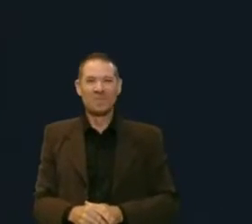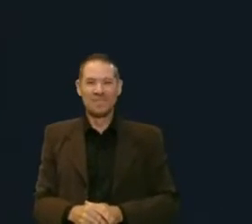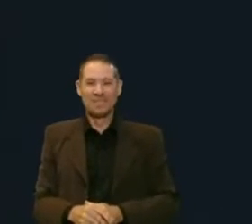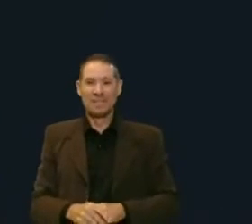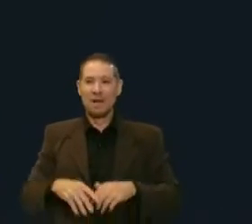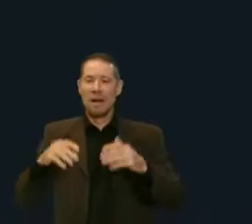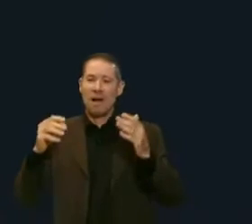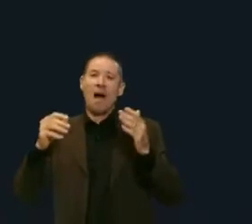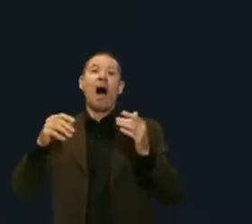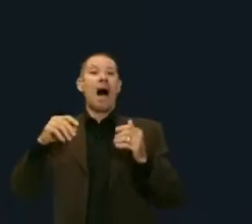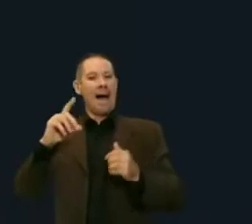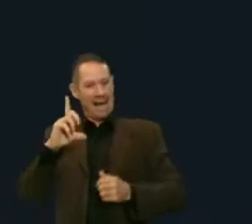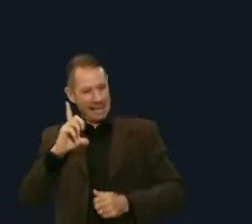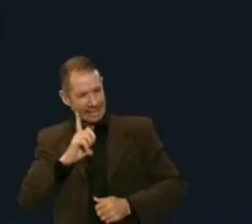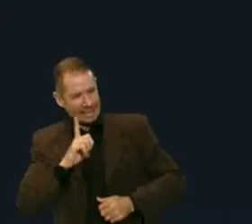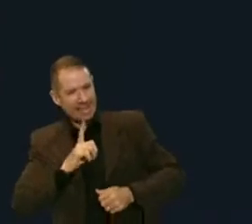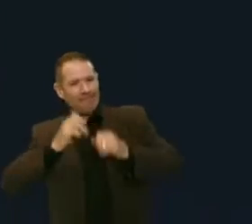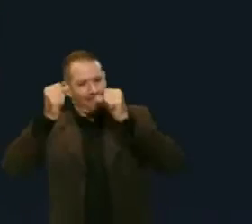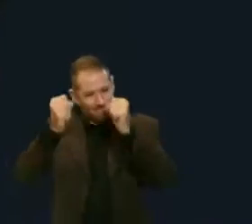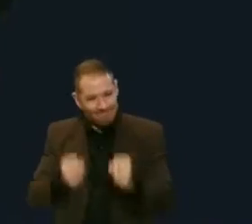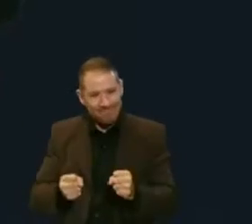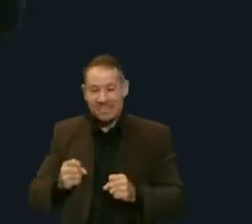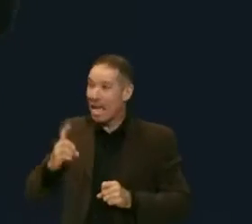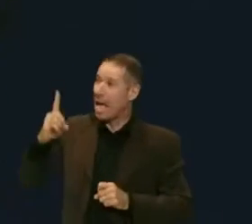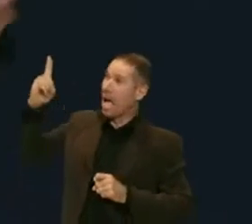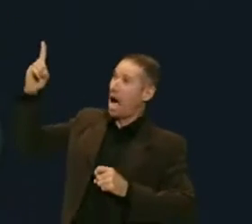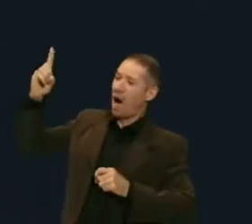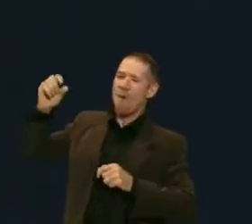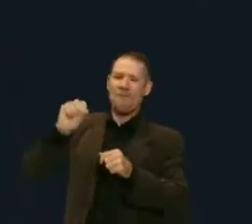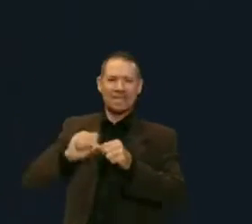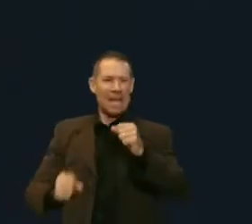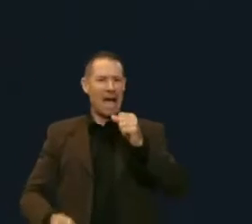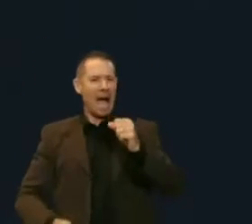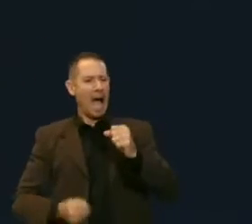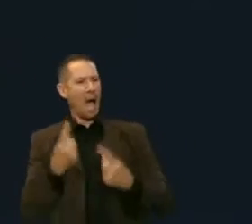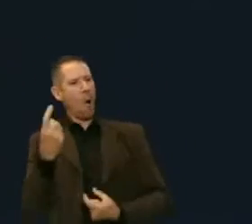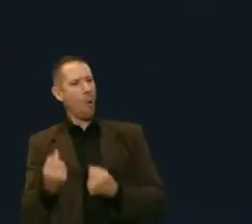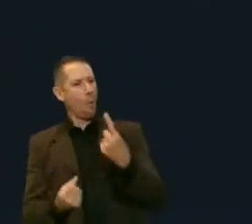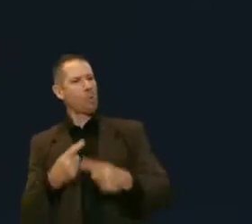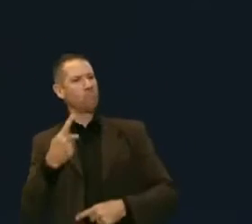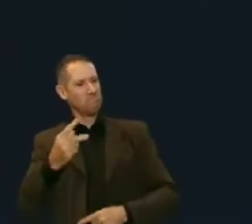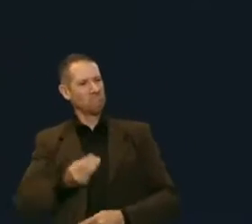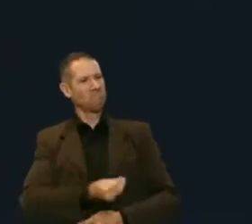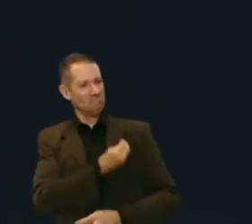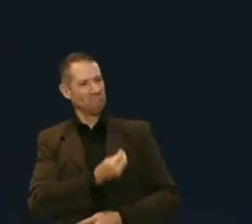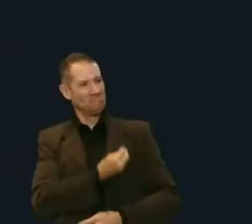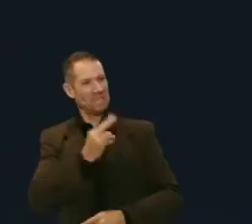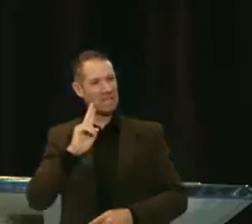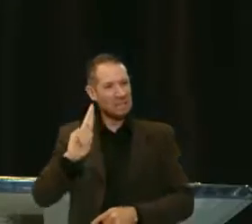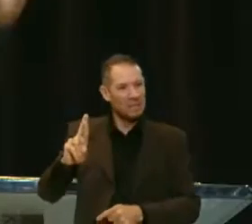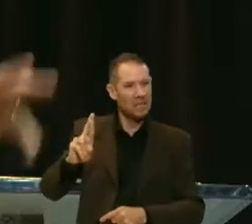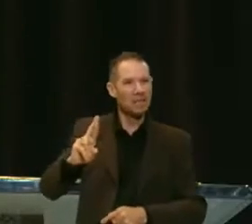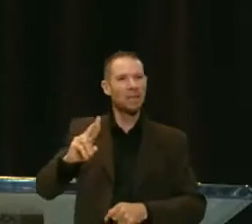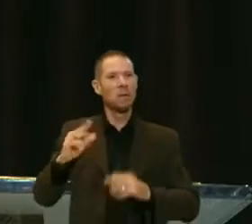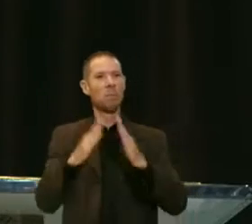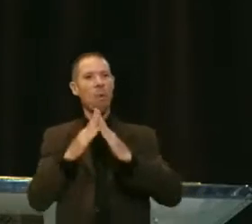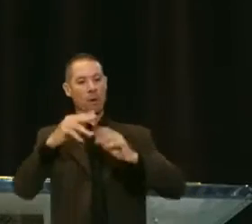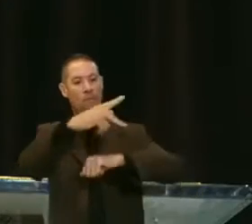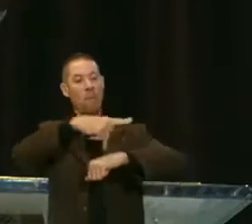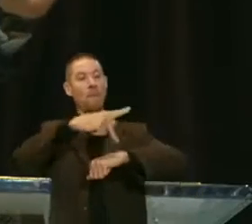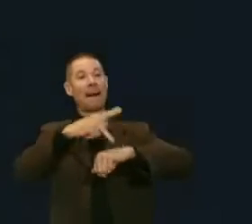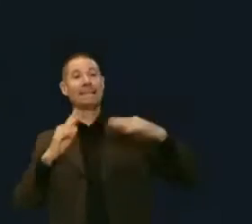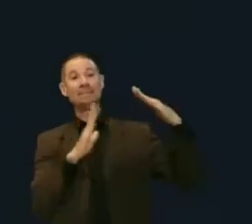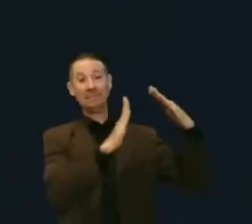Hoje eu tenho convicção de que Deus vai fazer algo na sua vida. Ela morava num país vizinho. Ela falou: